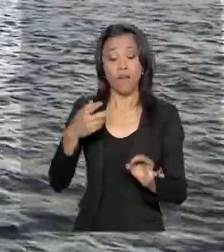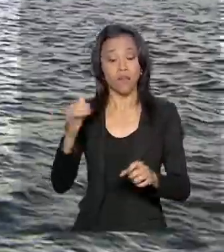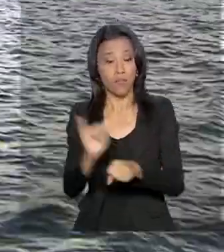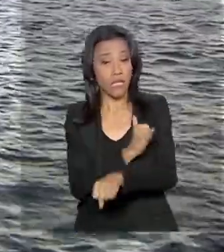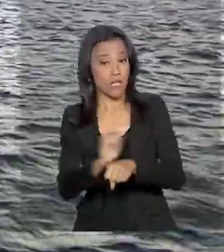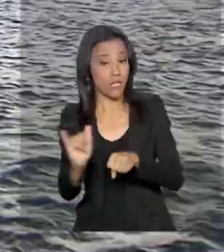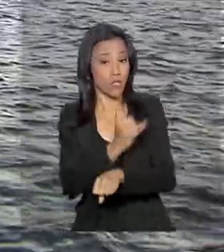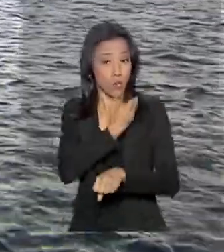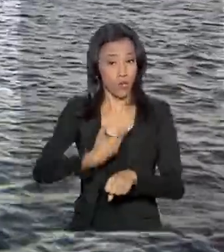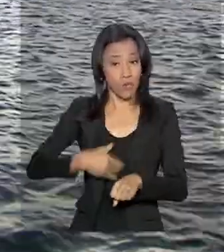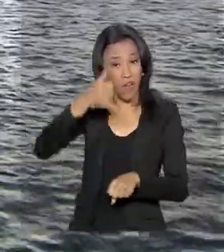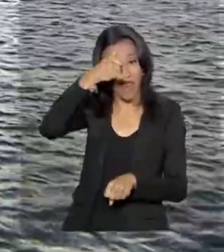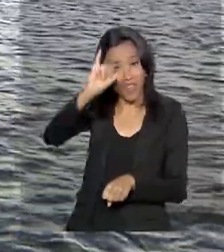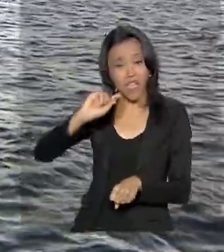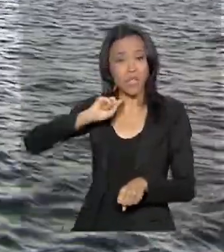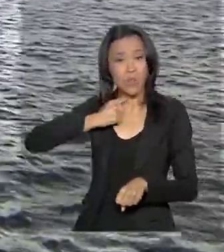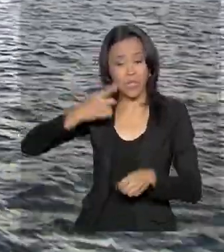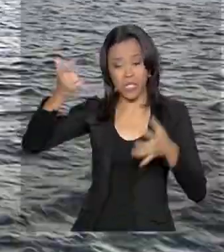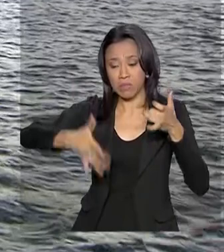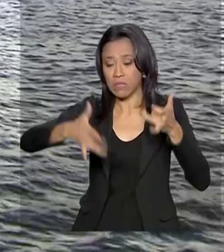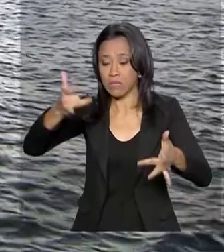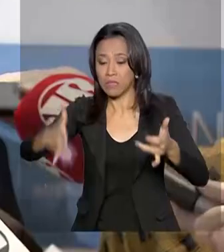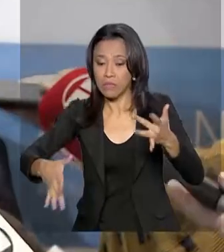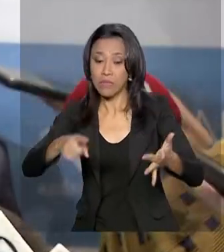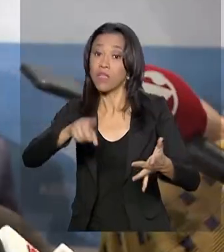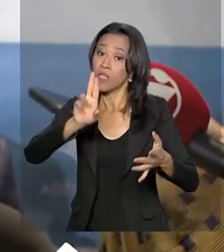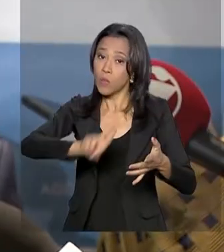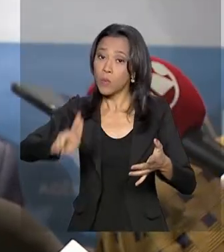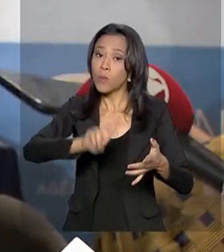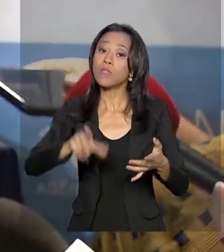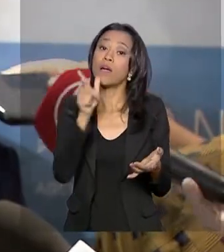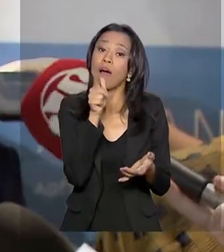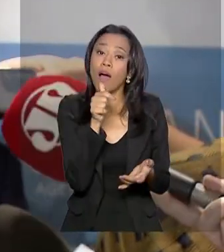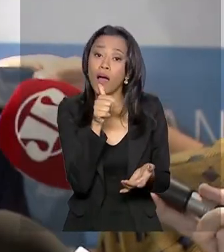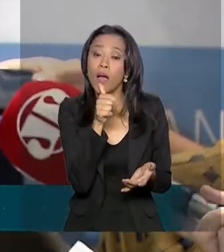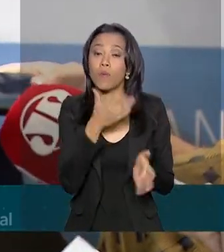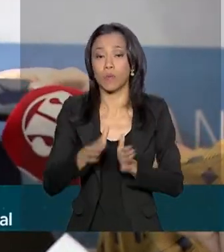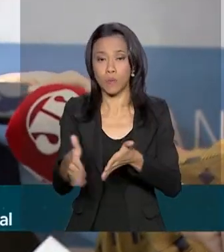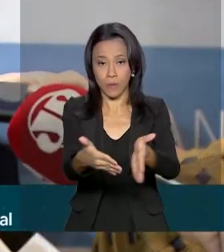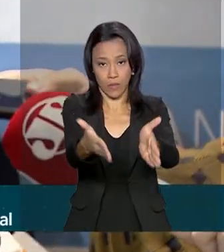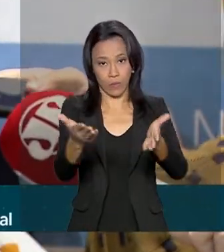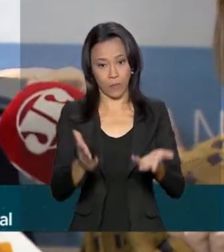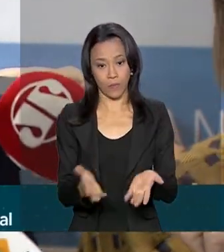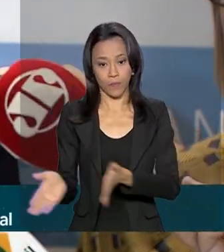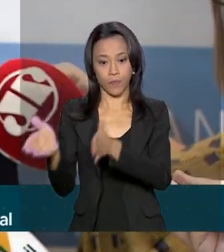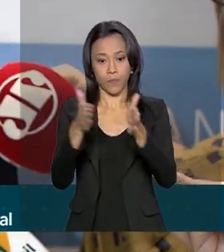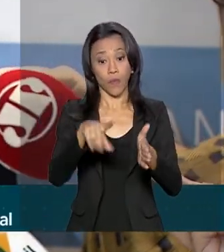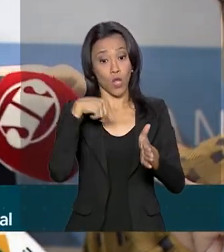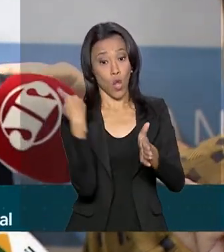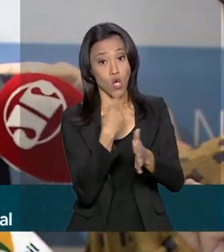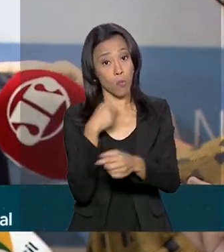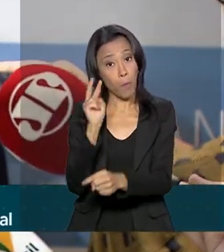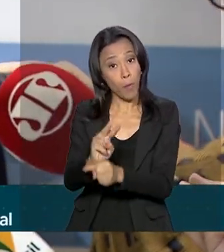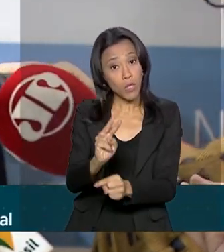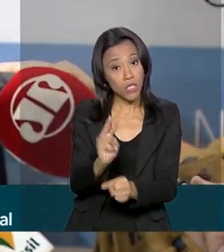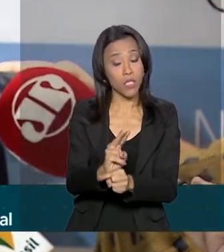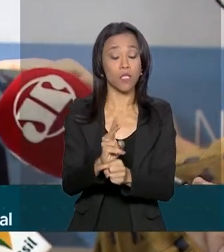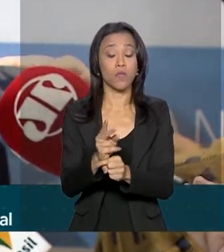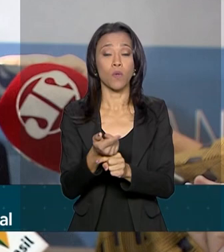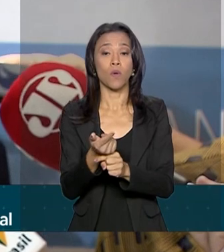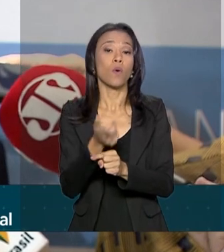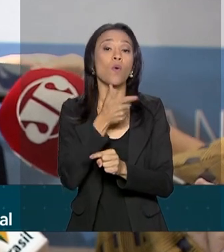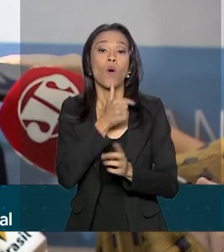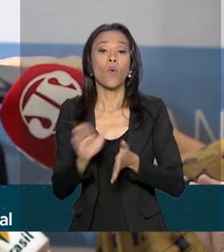ao rio e as comunidades abastecidos por ele estamos instalando realmente protegendo o velho chico proteger as comunidades